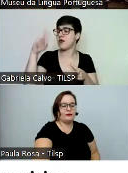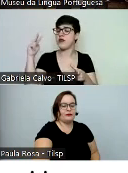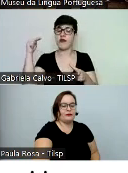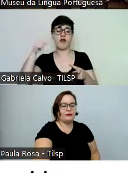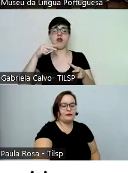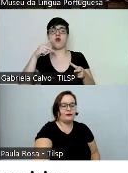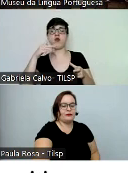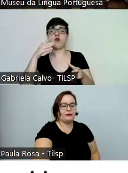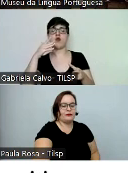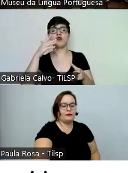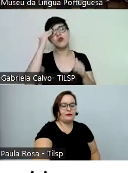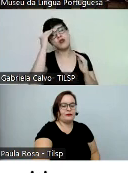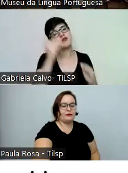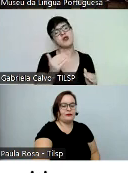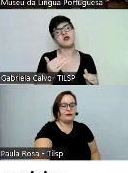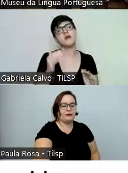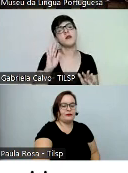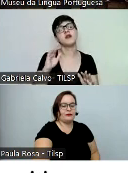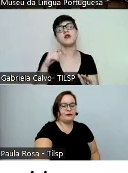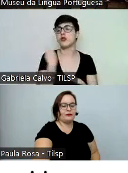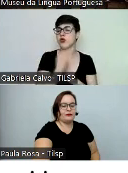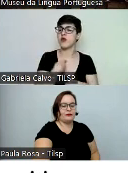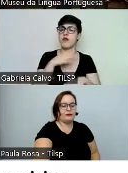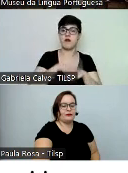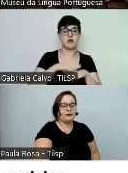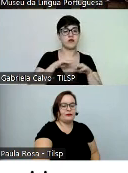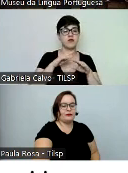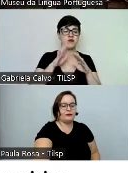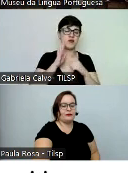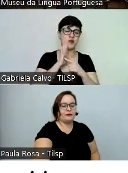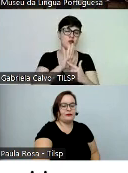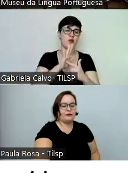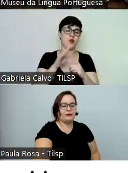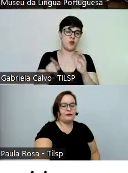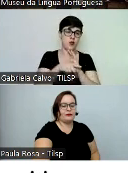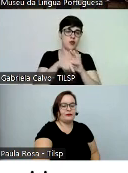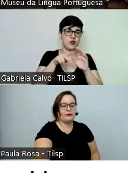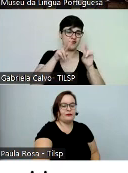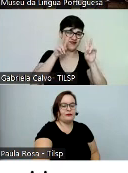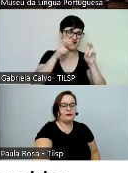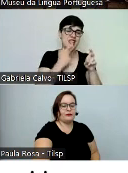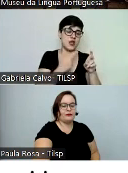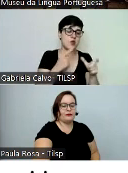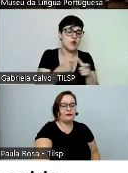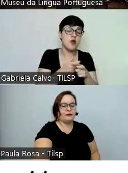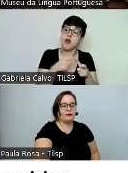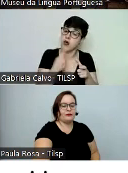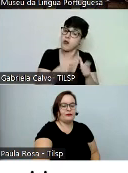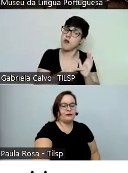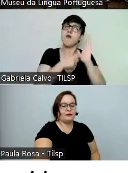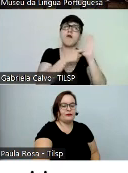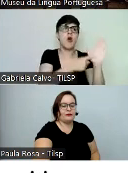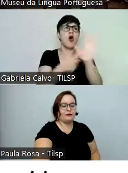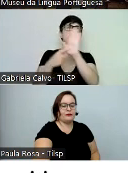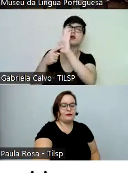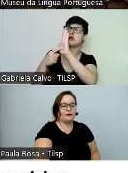Exposições eu acho que a gente deixa os falantes daquela língua orgulhosos que aquele aquela língua que pode ser falada sei lá